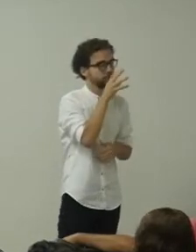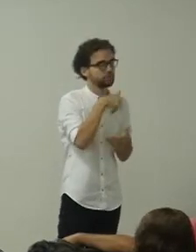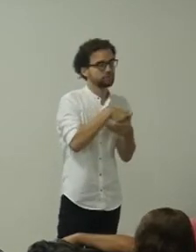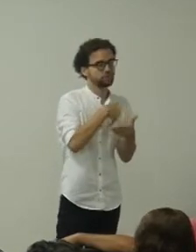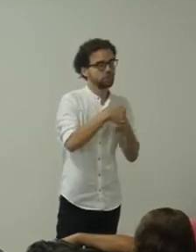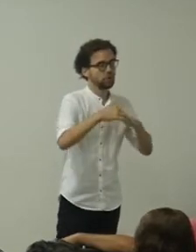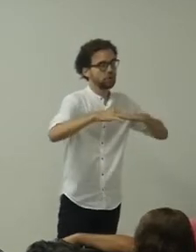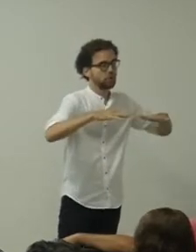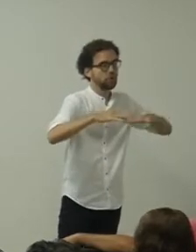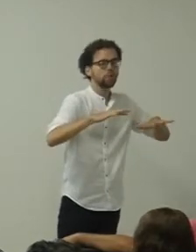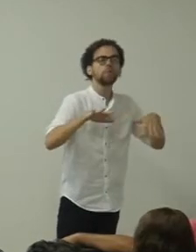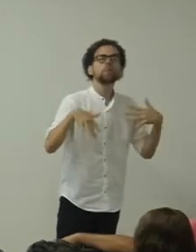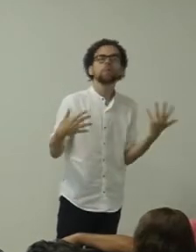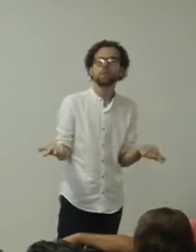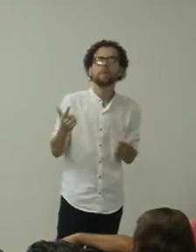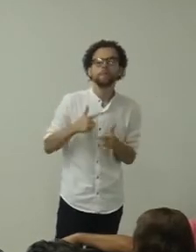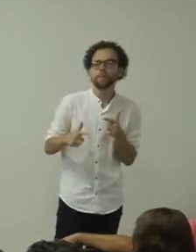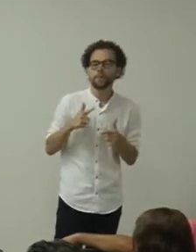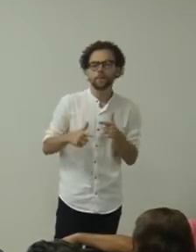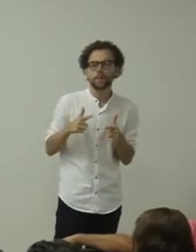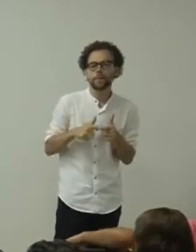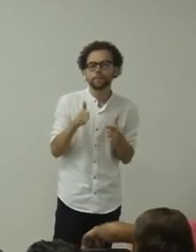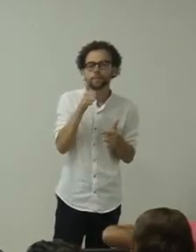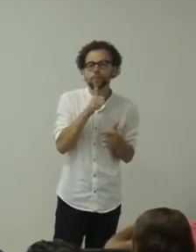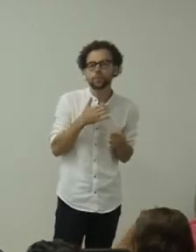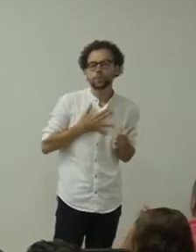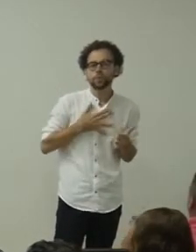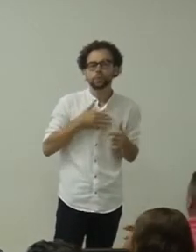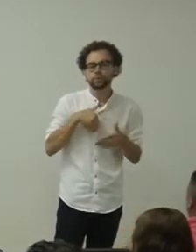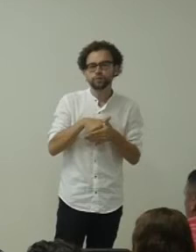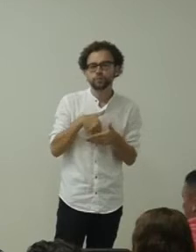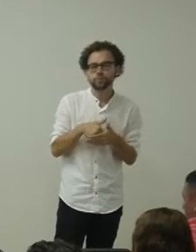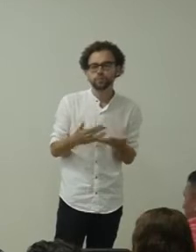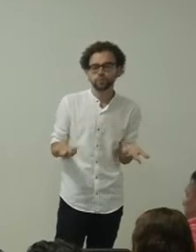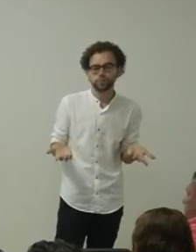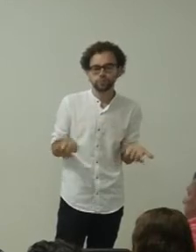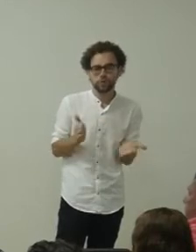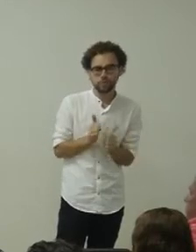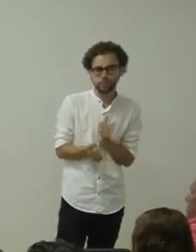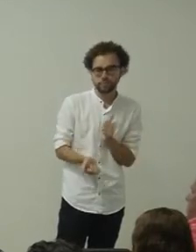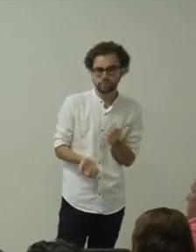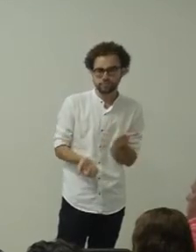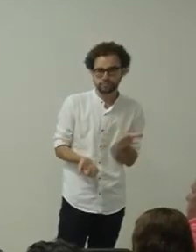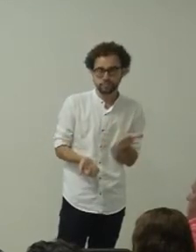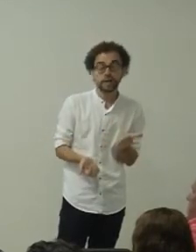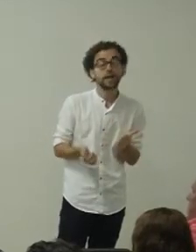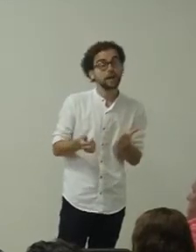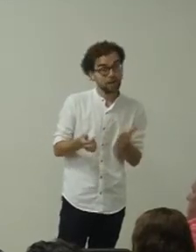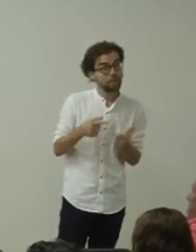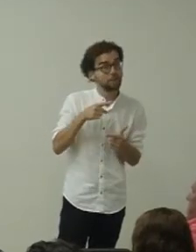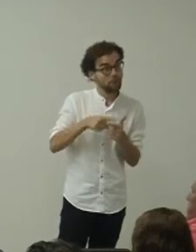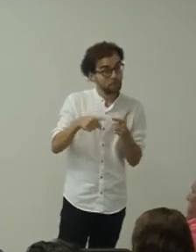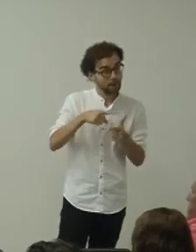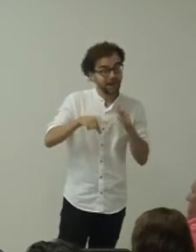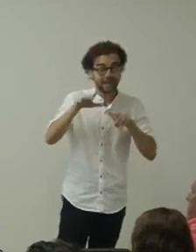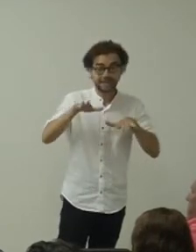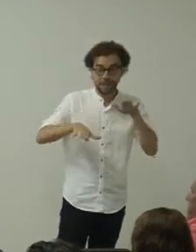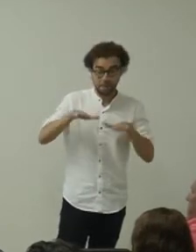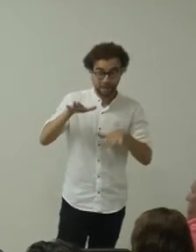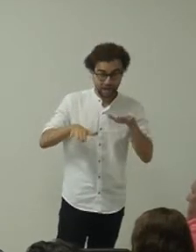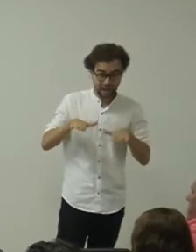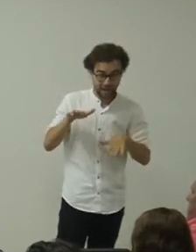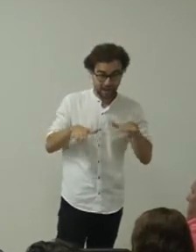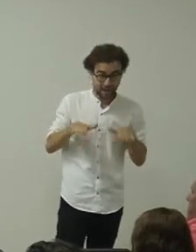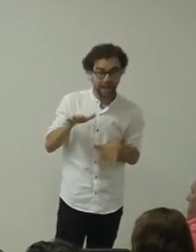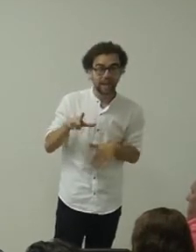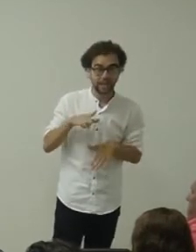o problema da mulher gostar de futebol? O problema é que, dependendo como for, ela é